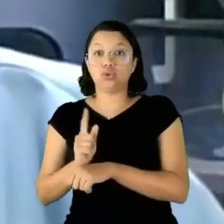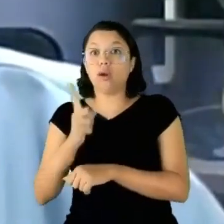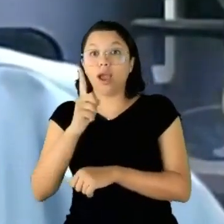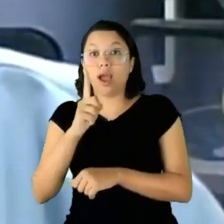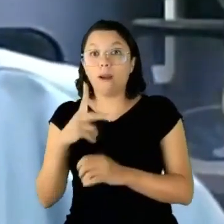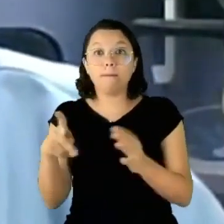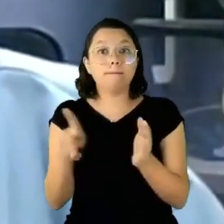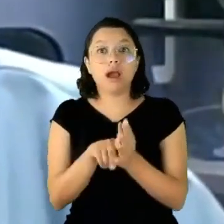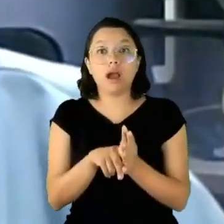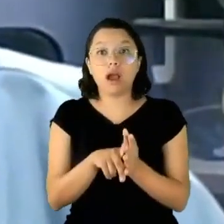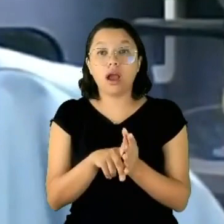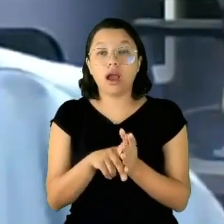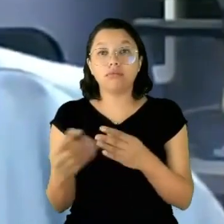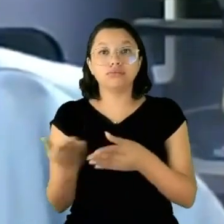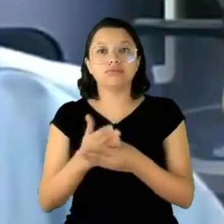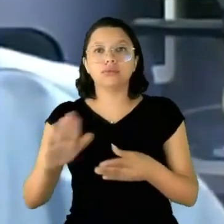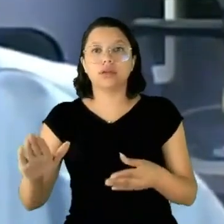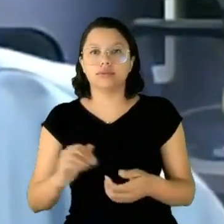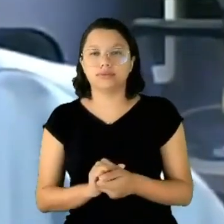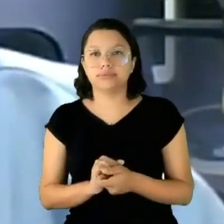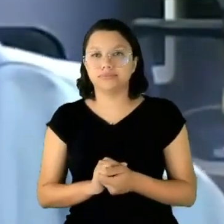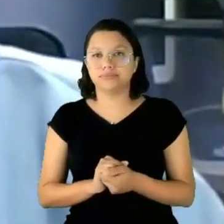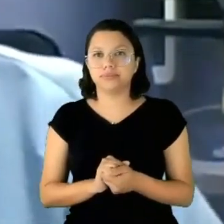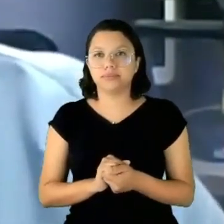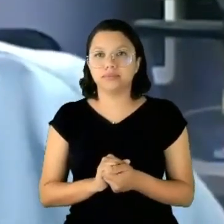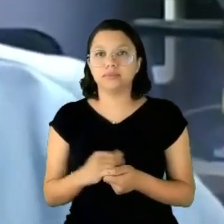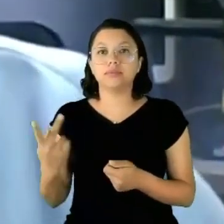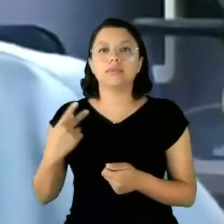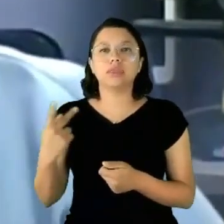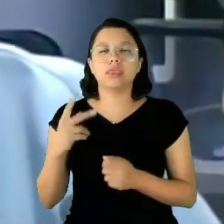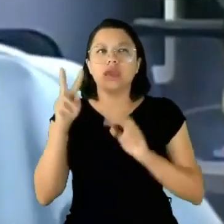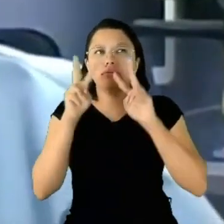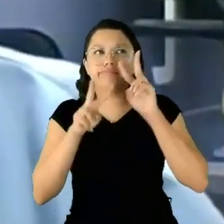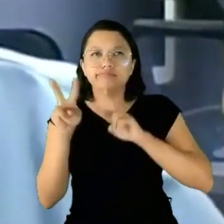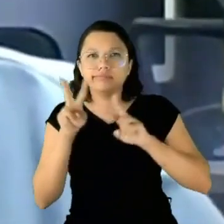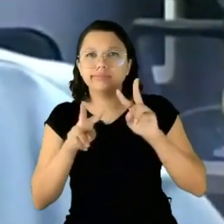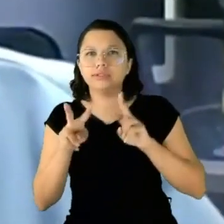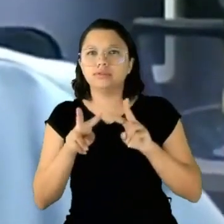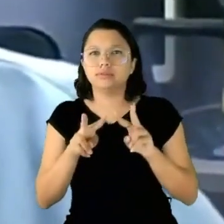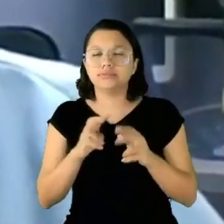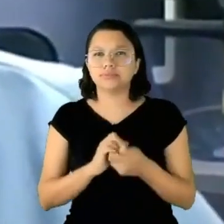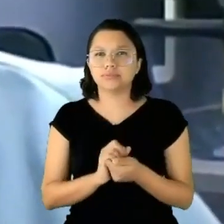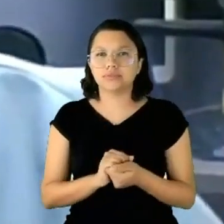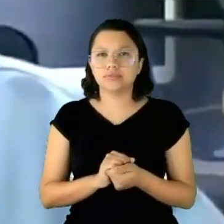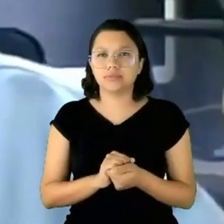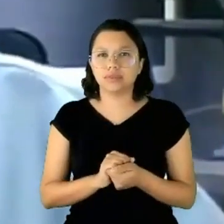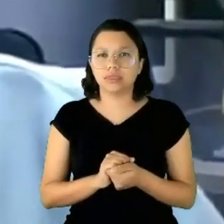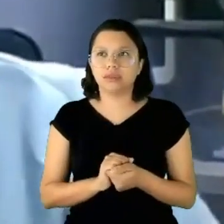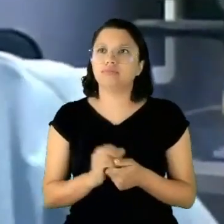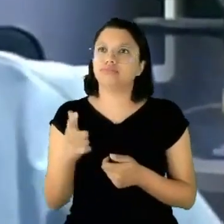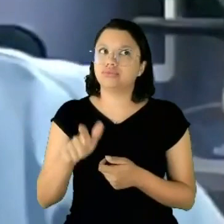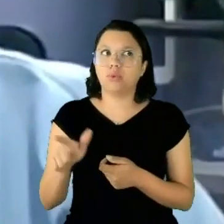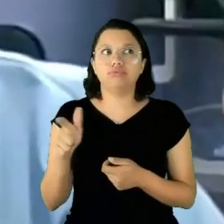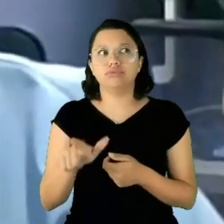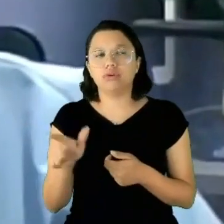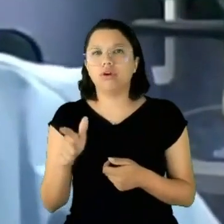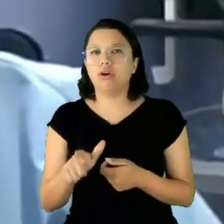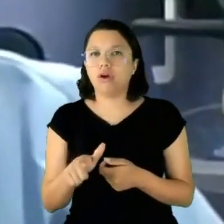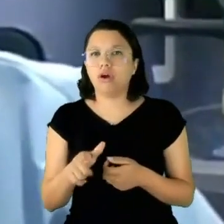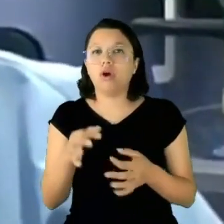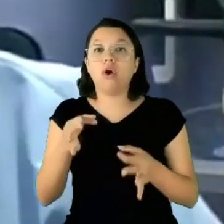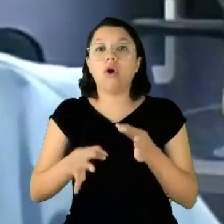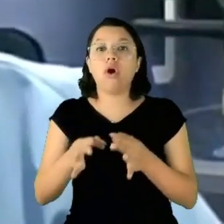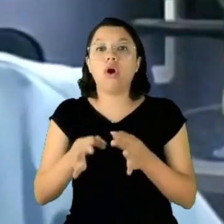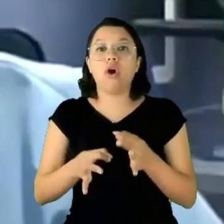propriamente do processo. Nós temos visto reiteradamente juízes sendo